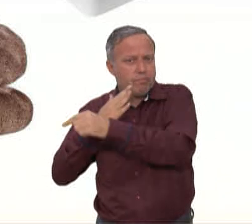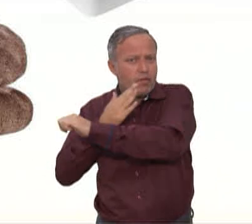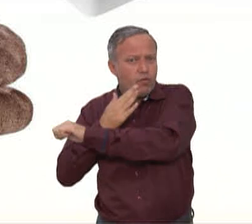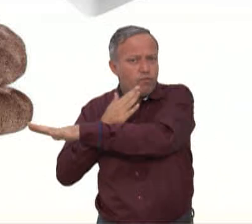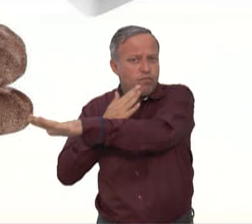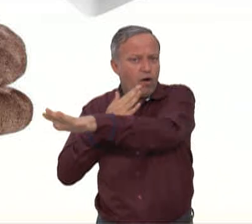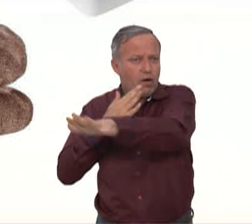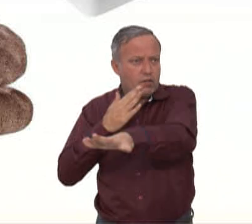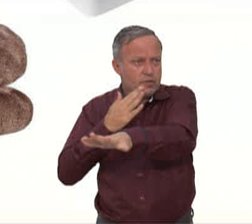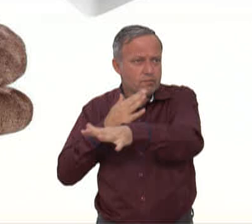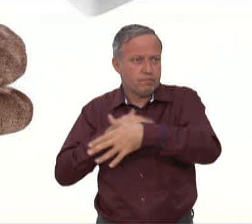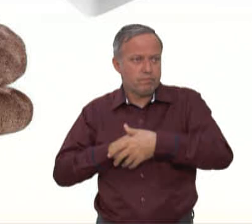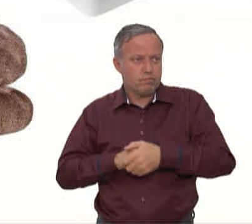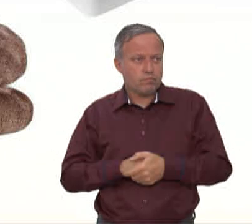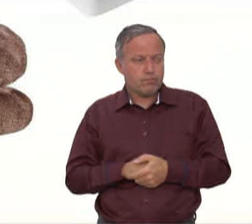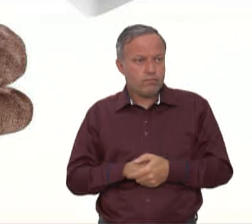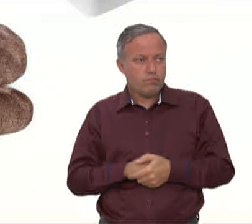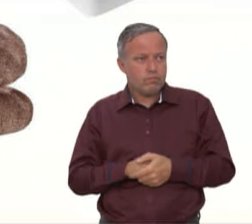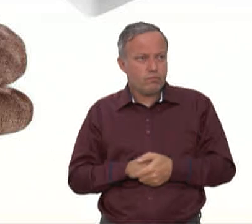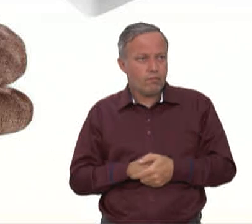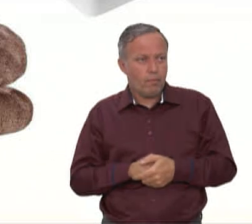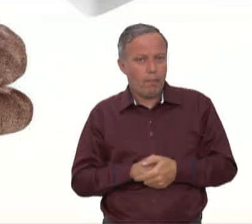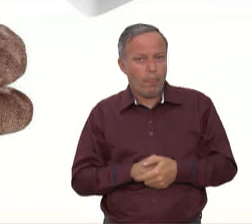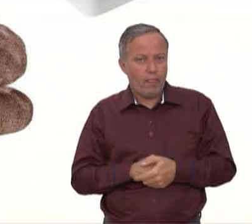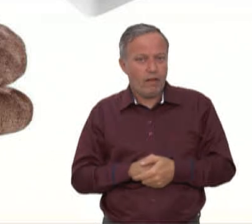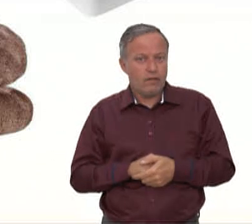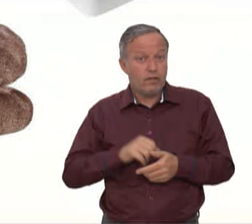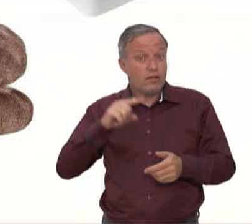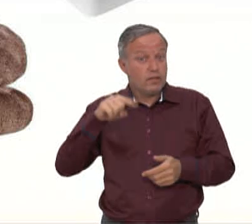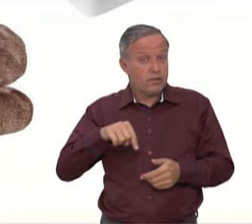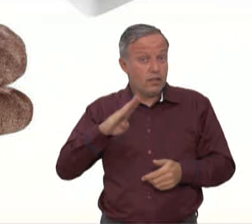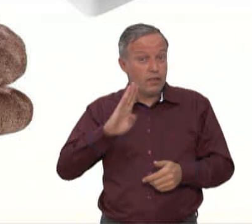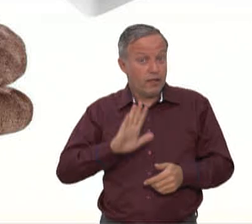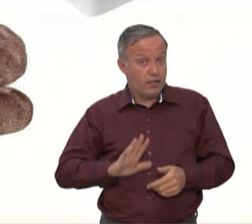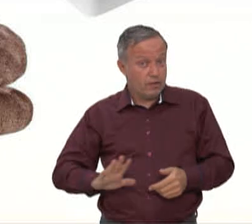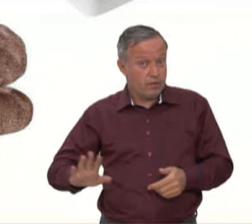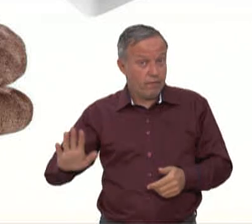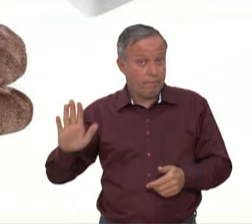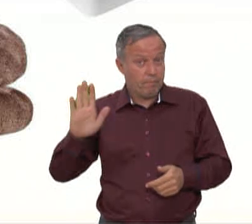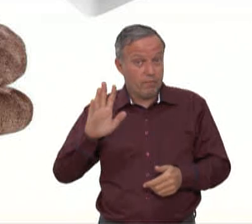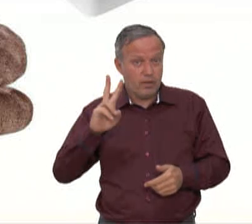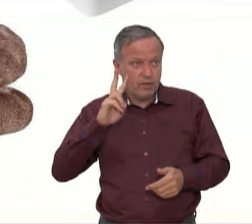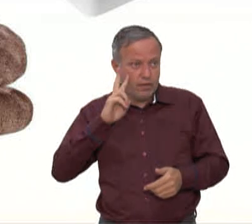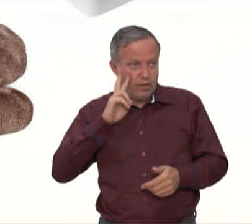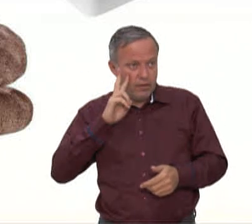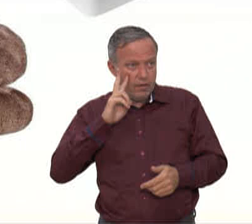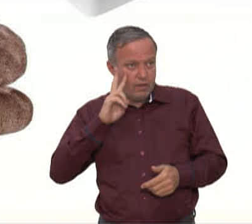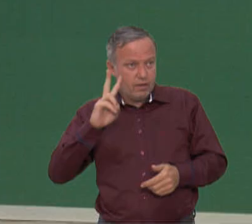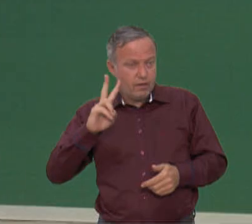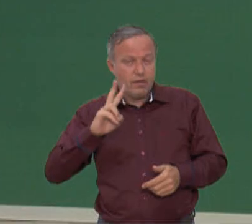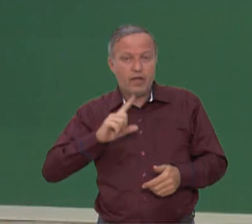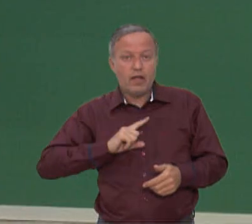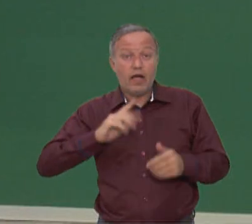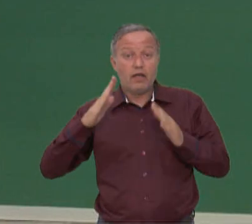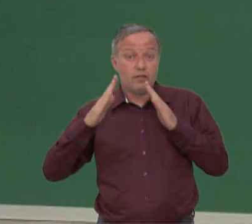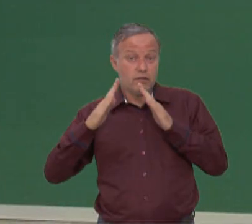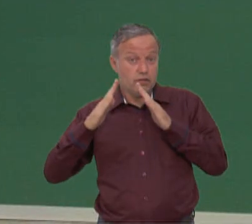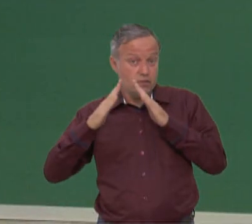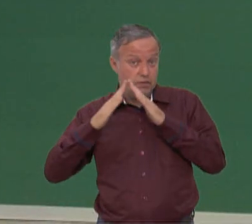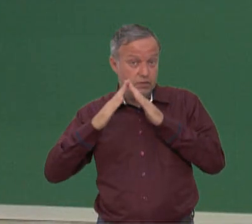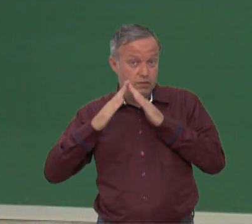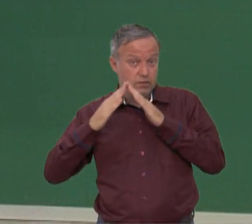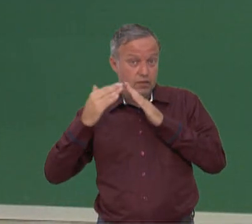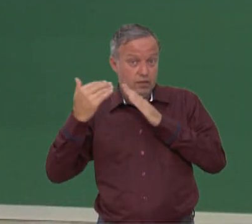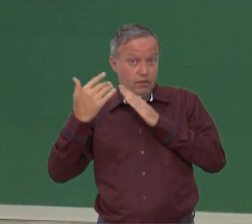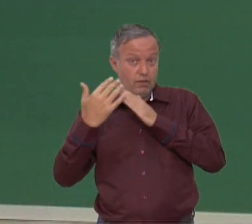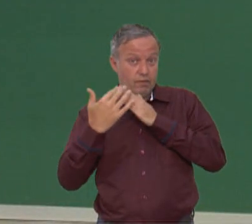analisando assim o conceito da construção das casas ali em relação ao telhado, você tem uma coisa que é chamada manta térmica. Geralmente acaba